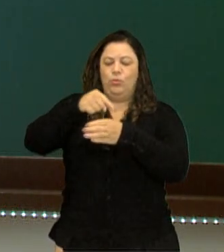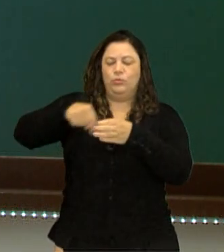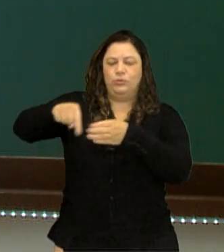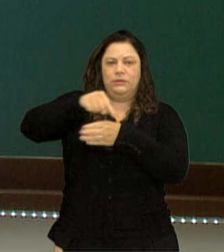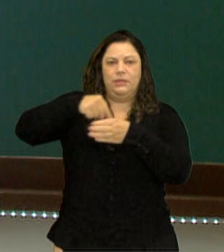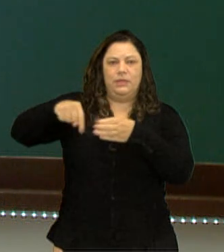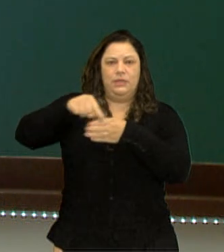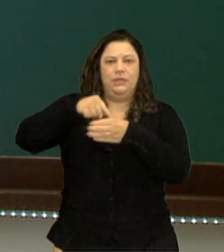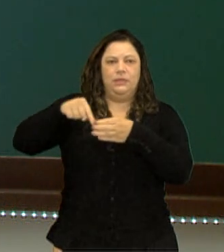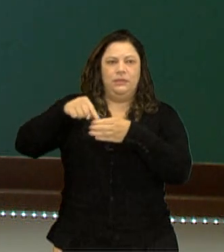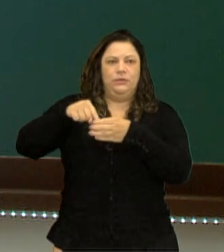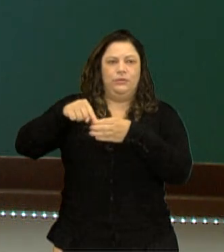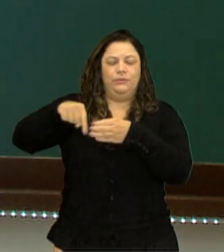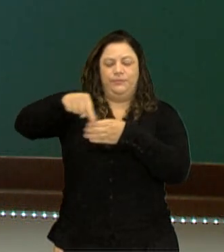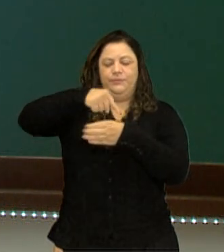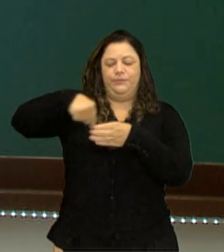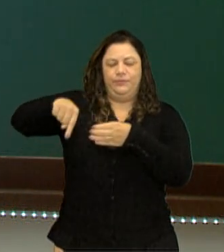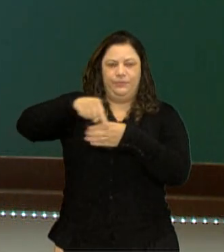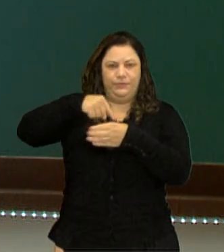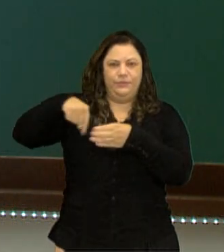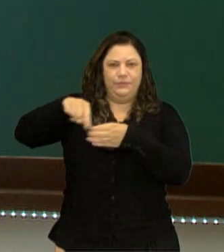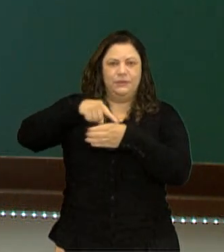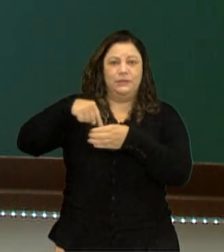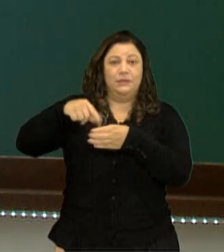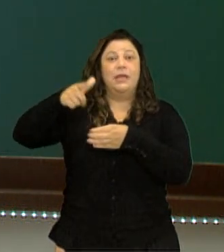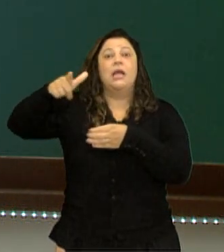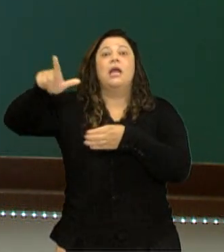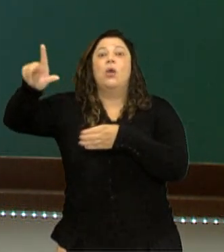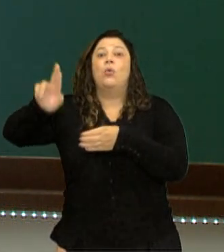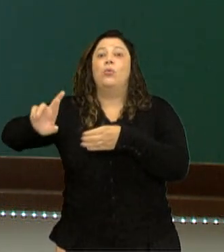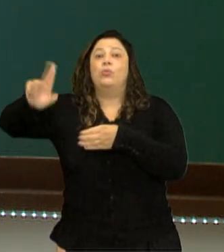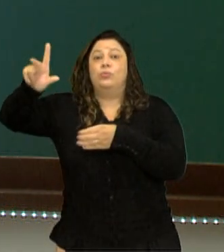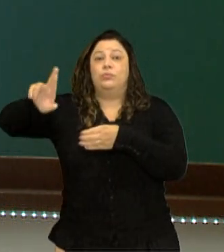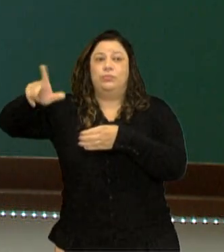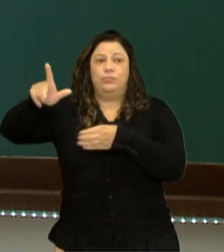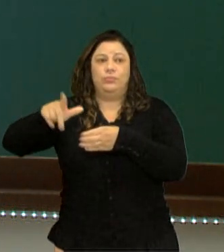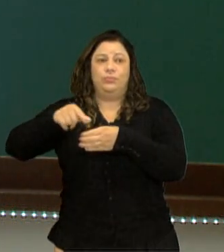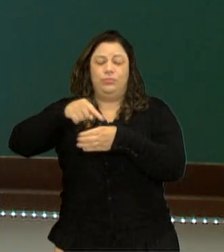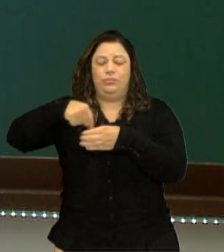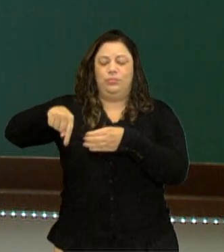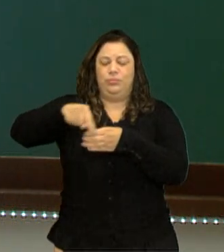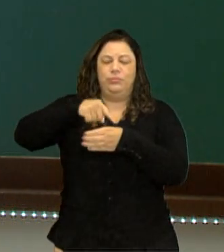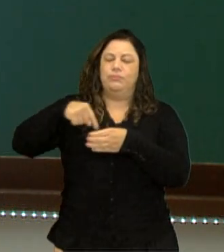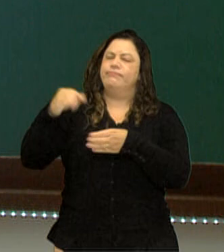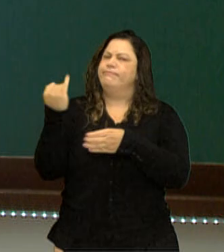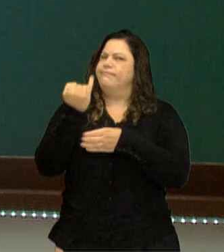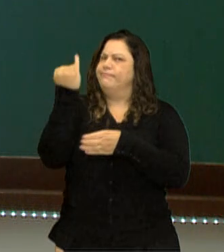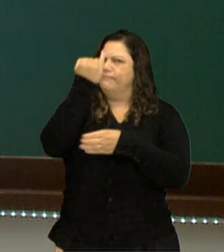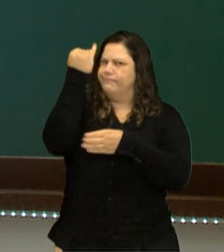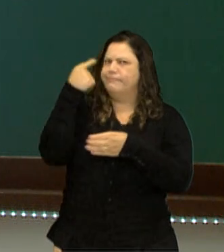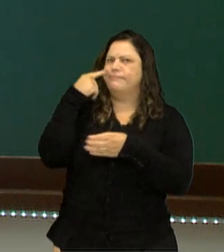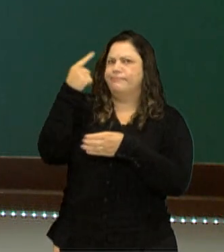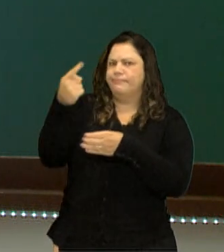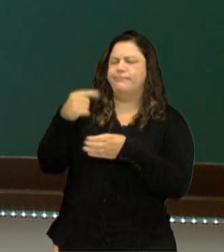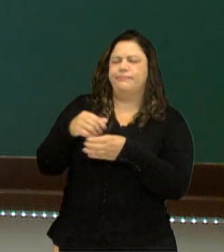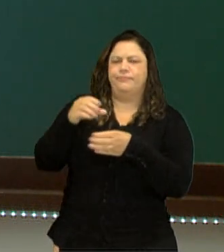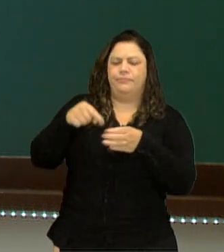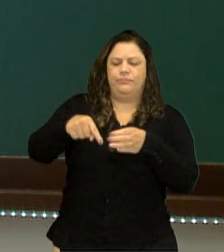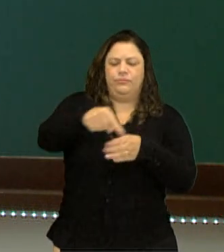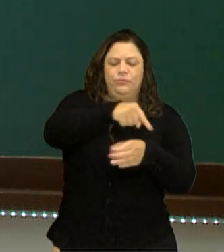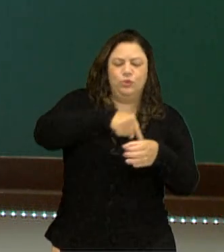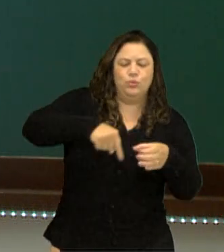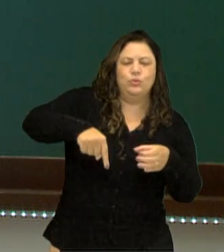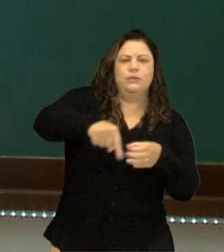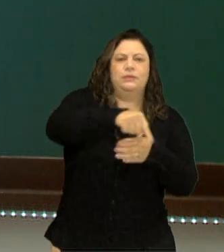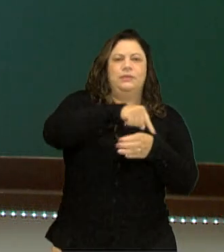bases serão círculos. Essa é uma outra diferença bastante importante entre os corpos redondos